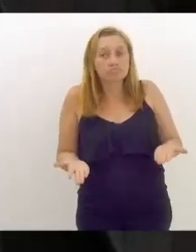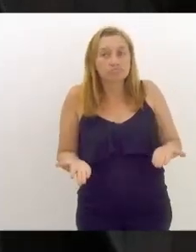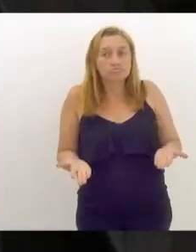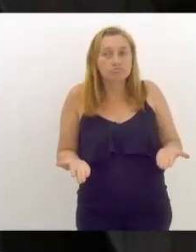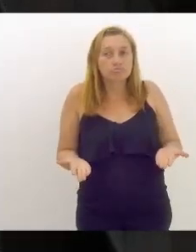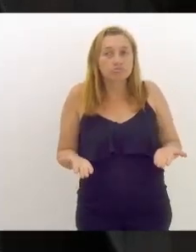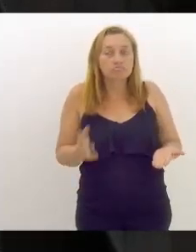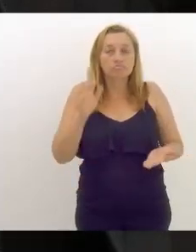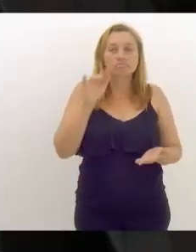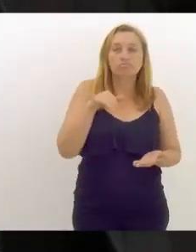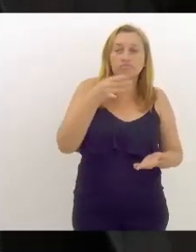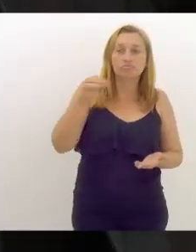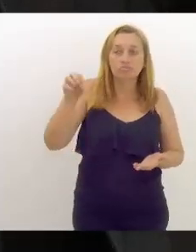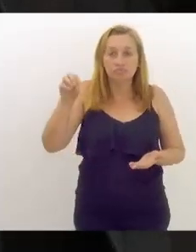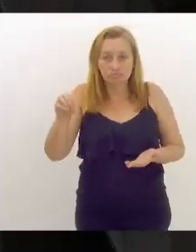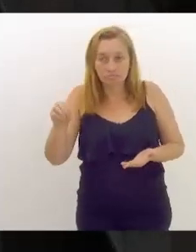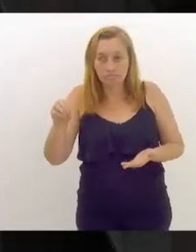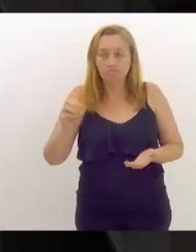a União